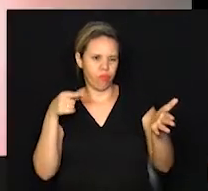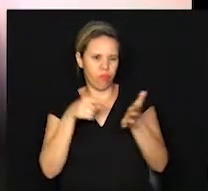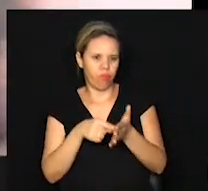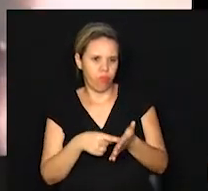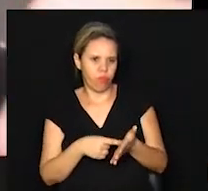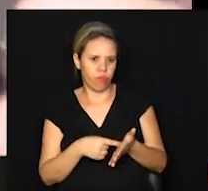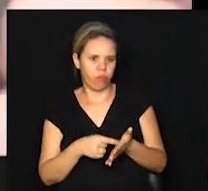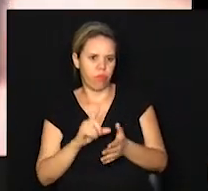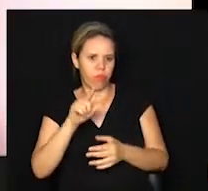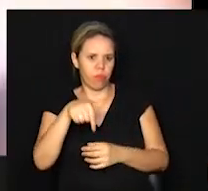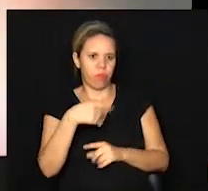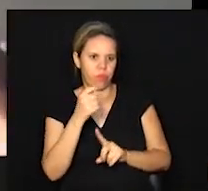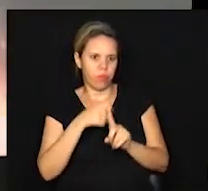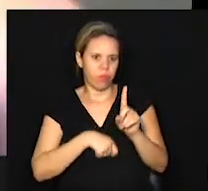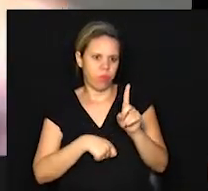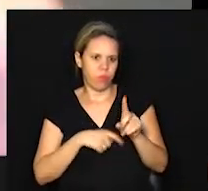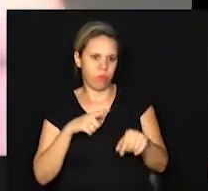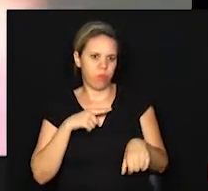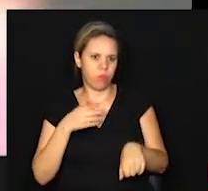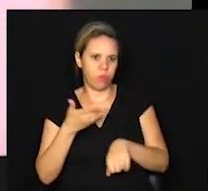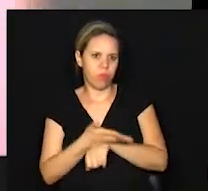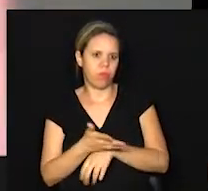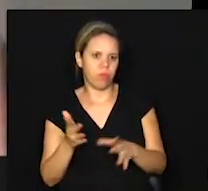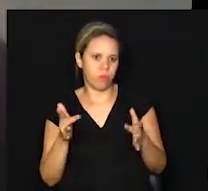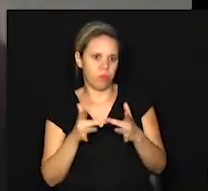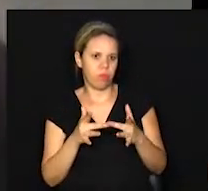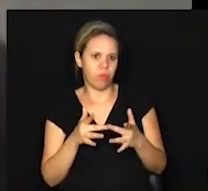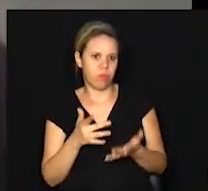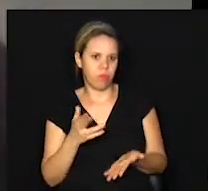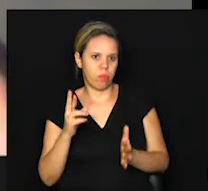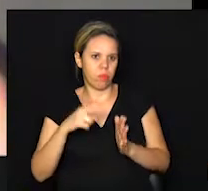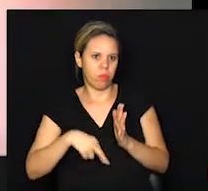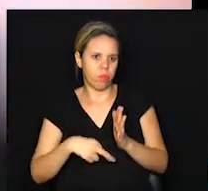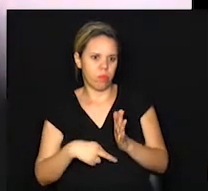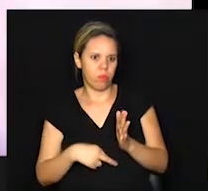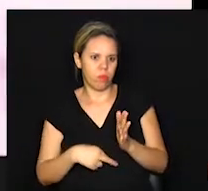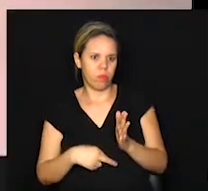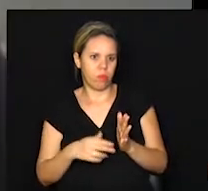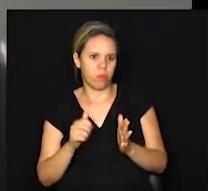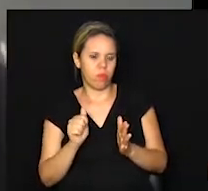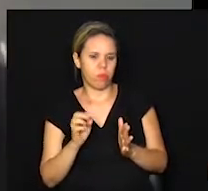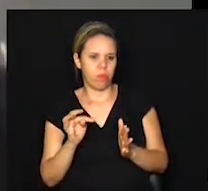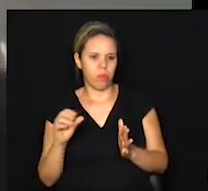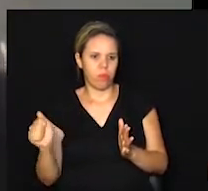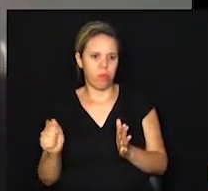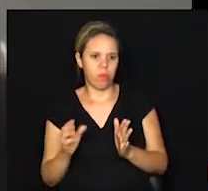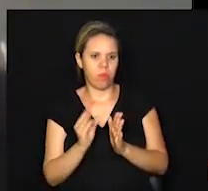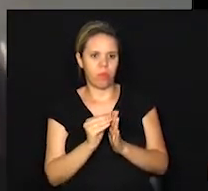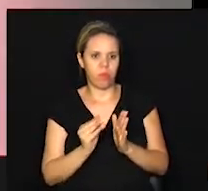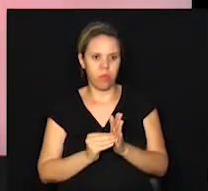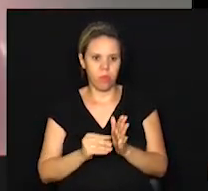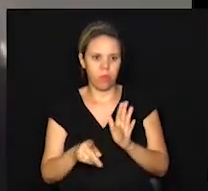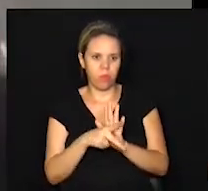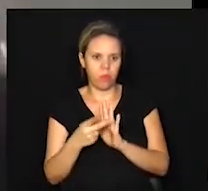Depois de um mês, eu tive acesso a um relato, que não é uma transcrição fiel da ata, mas é um relato da própria universidade em relação àquela